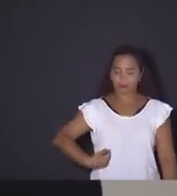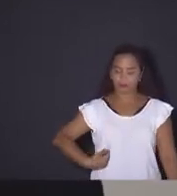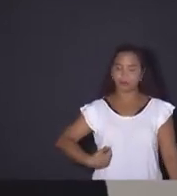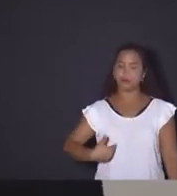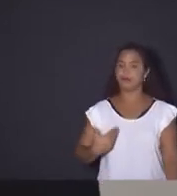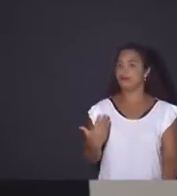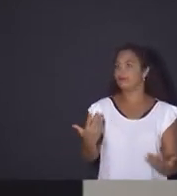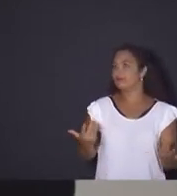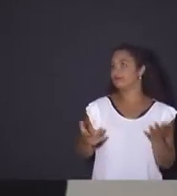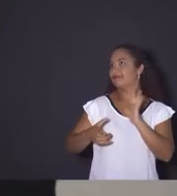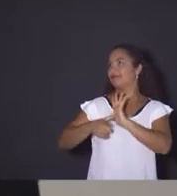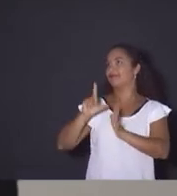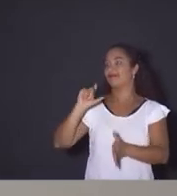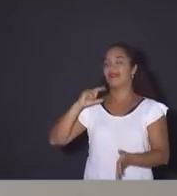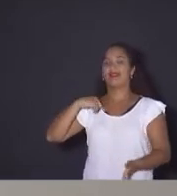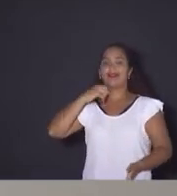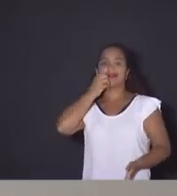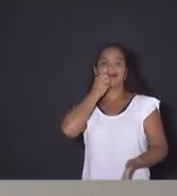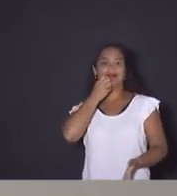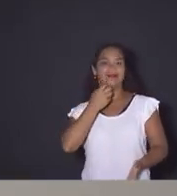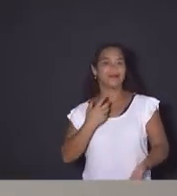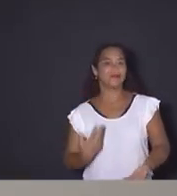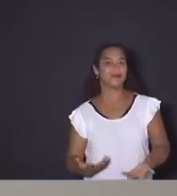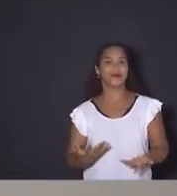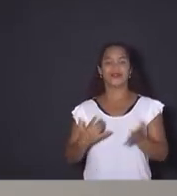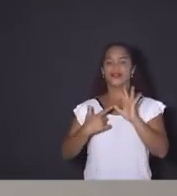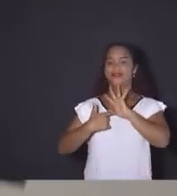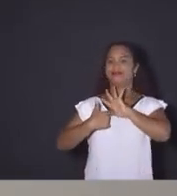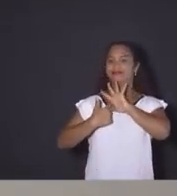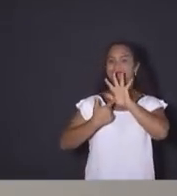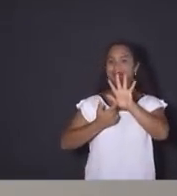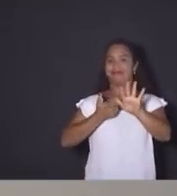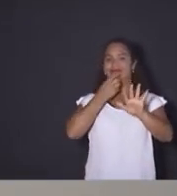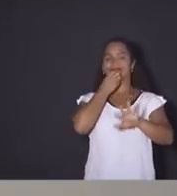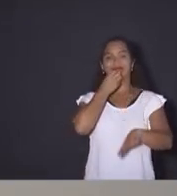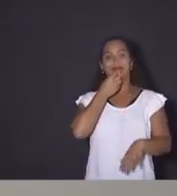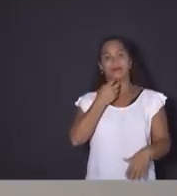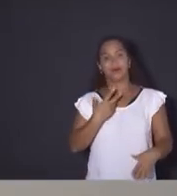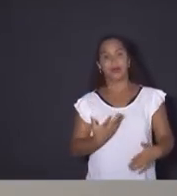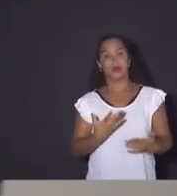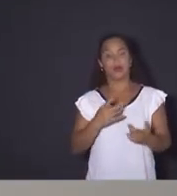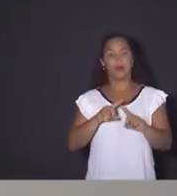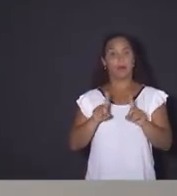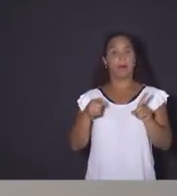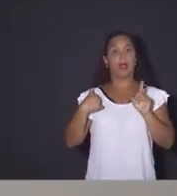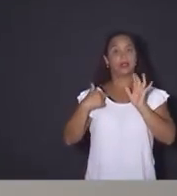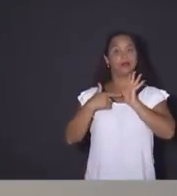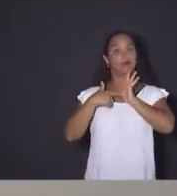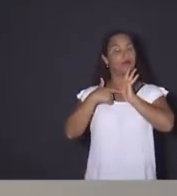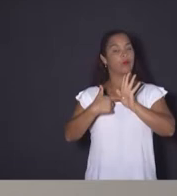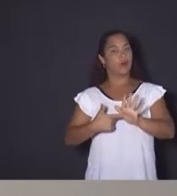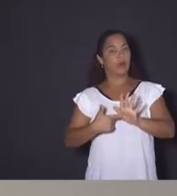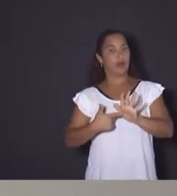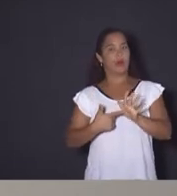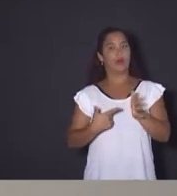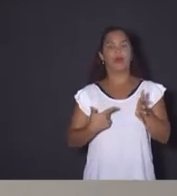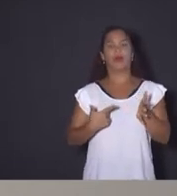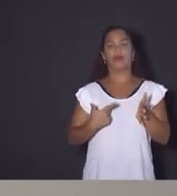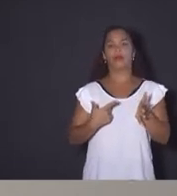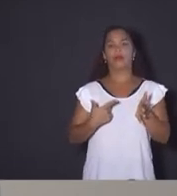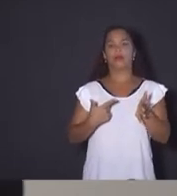sedutora. Mas isso significava, isso representava uma customização de interface que iria